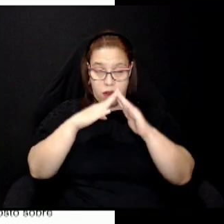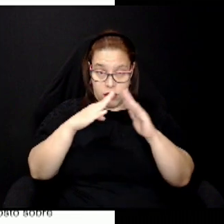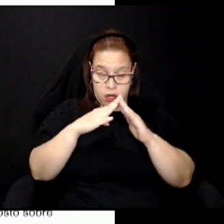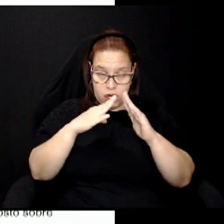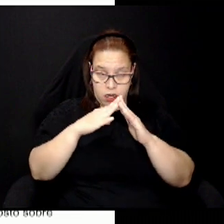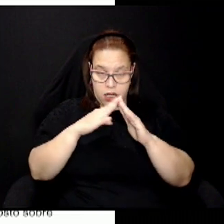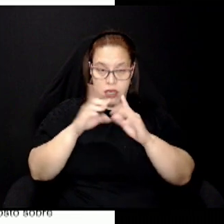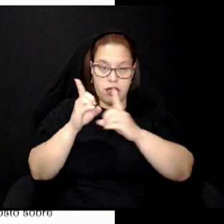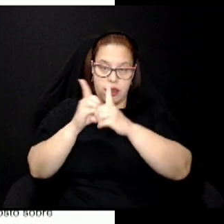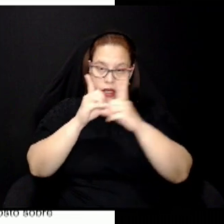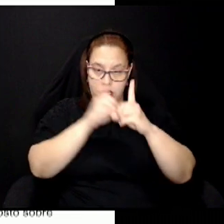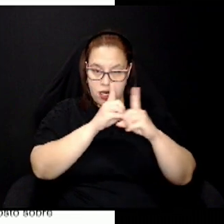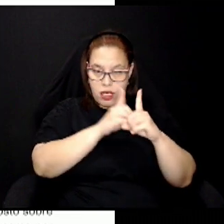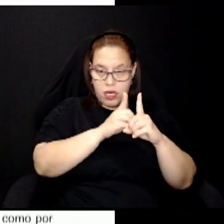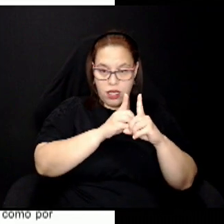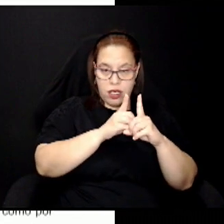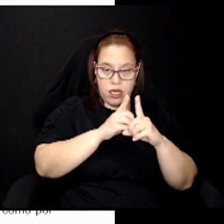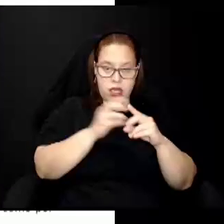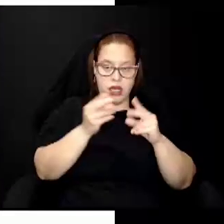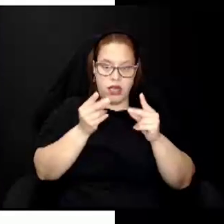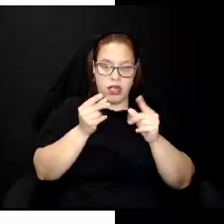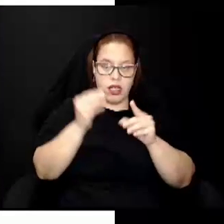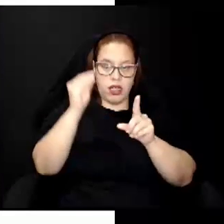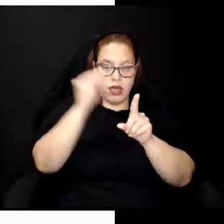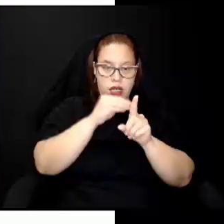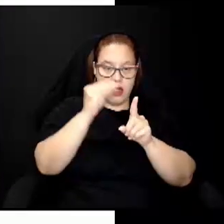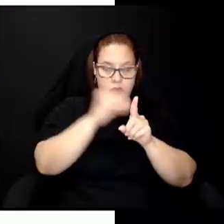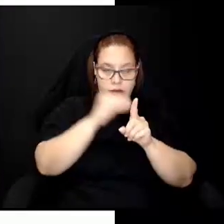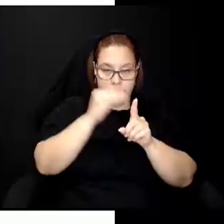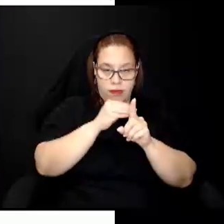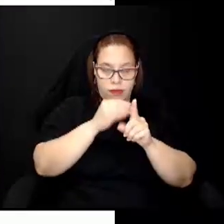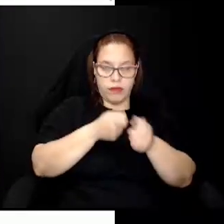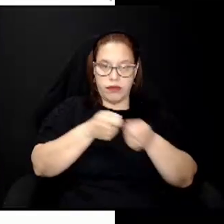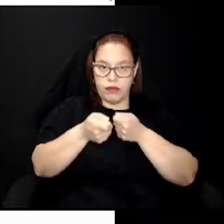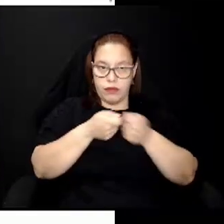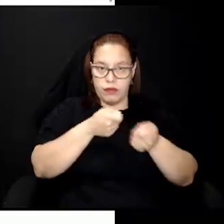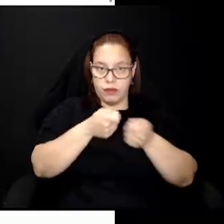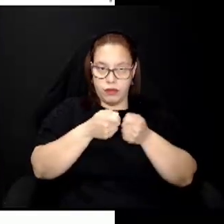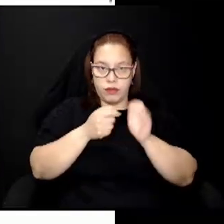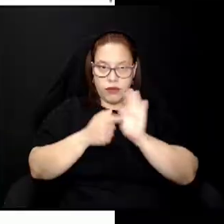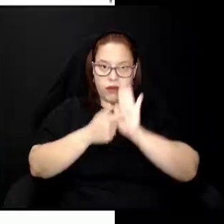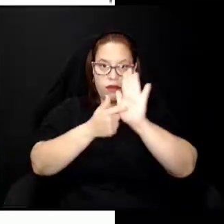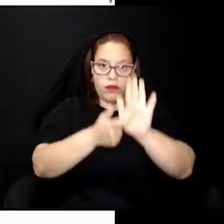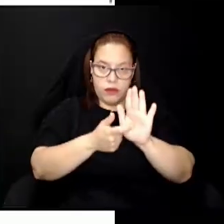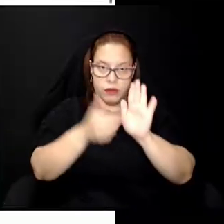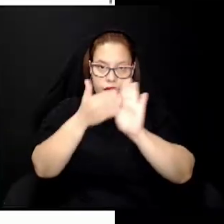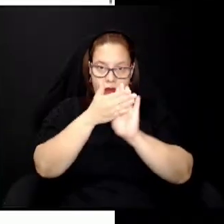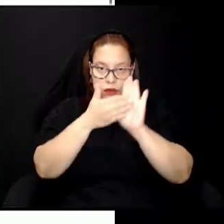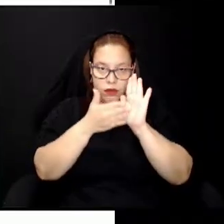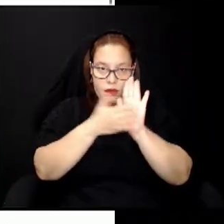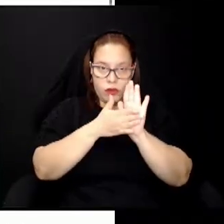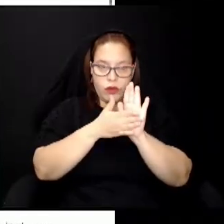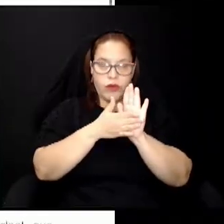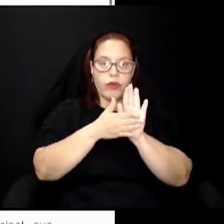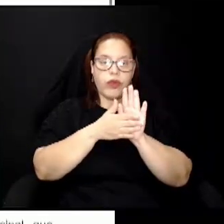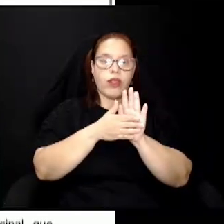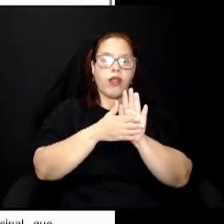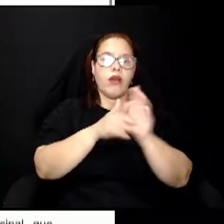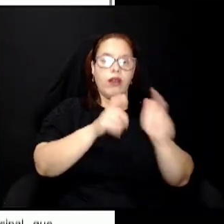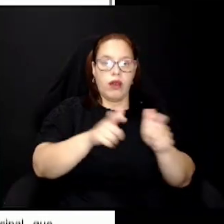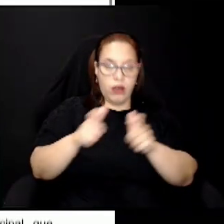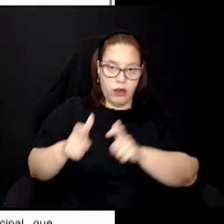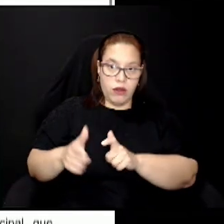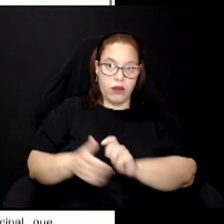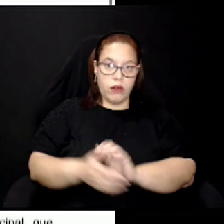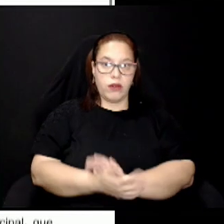atendimento à população de baixa renda e aí vai regulamentar essa apresentação de propostas em localidades aí.